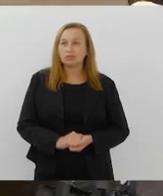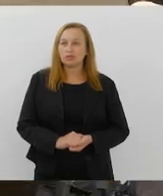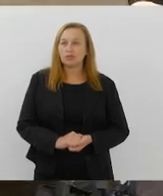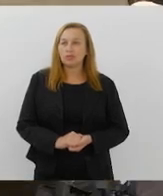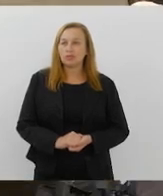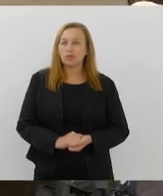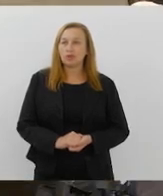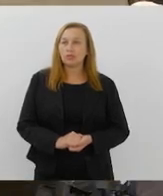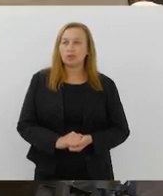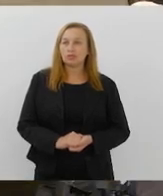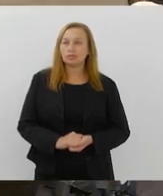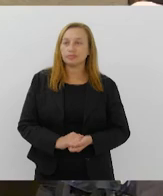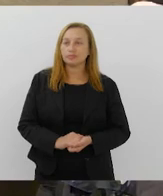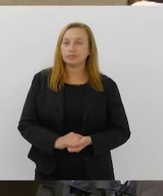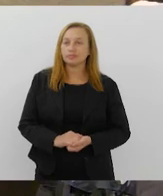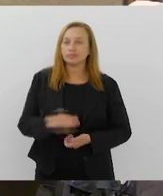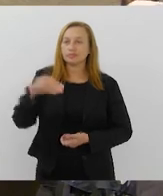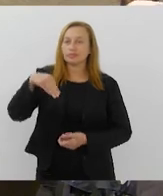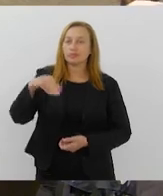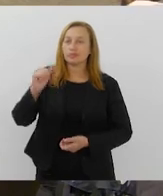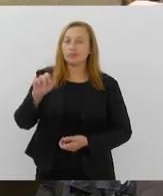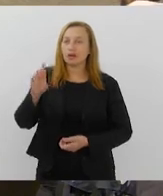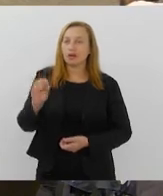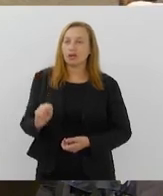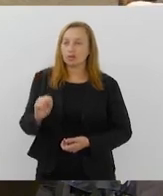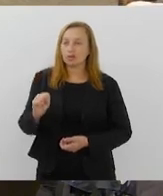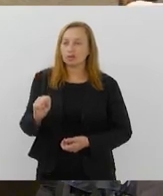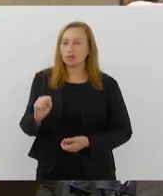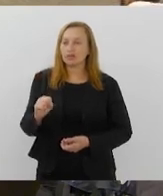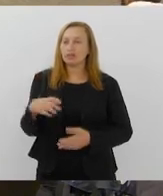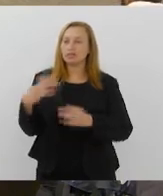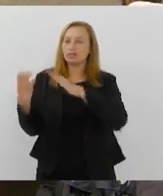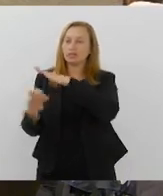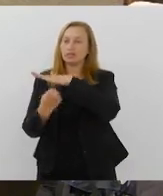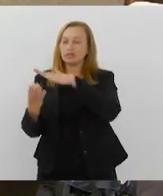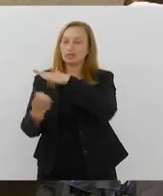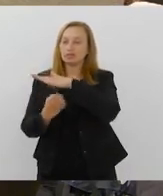Próximo agraciado, Marcos Castro, CEO da revista Tatame.